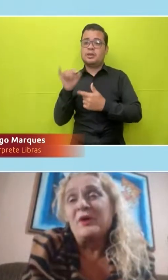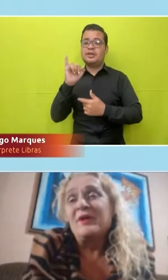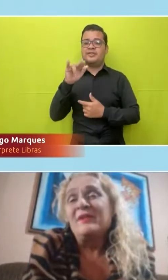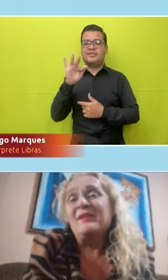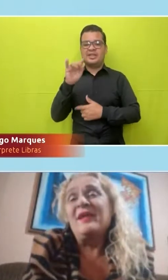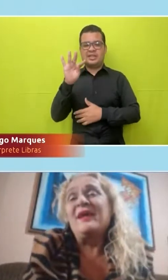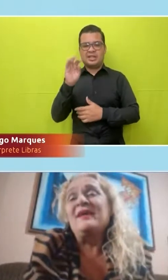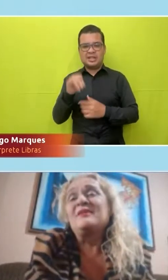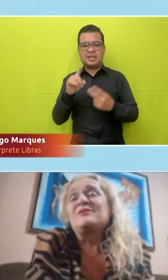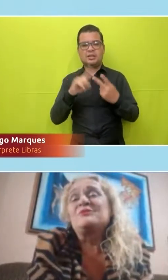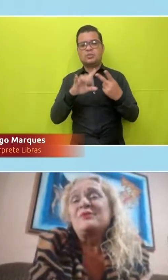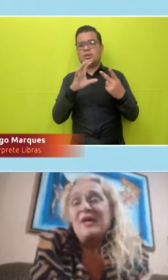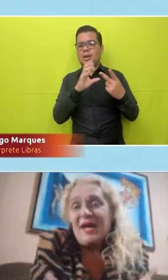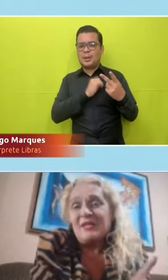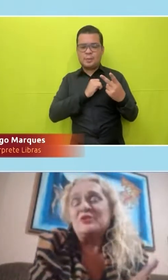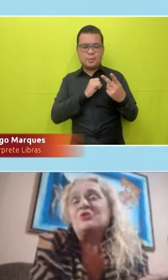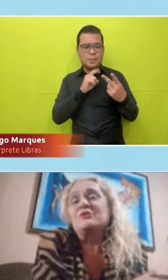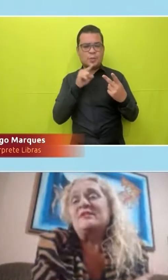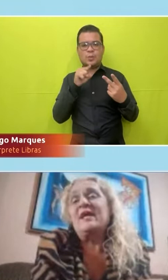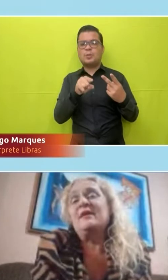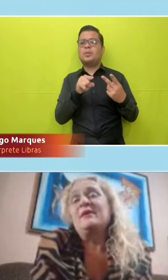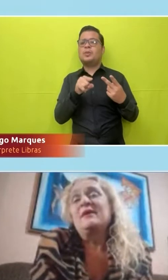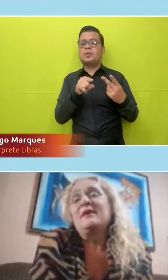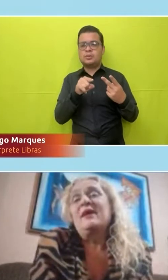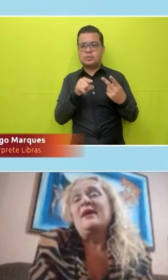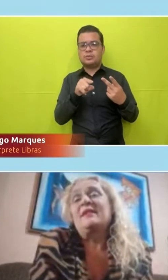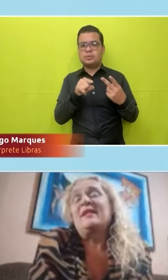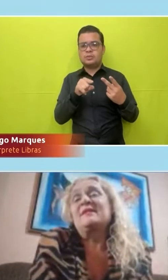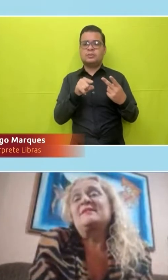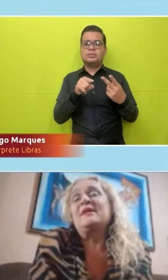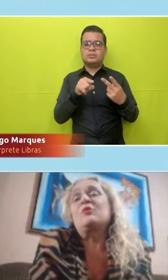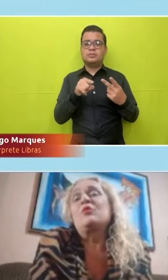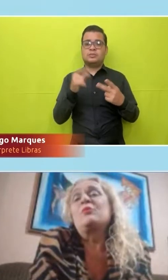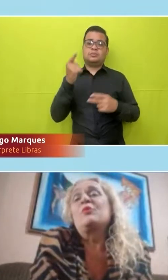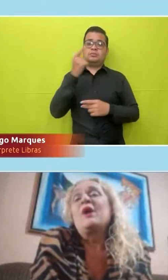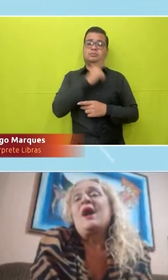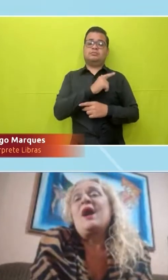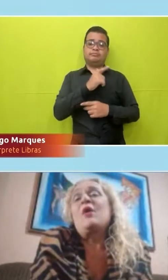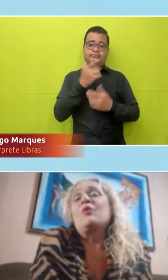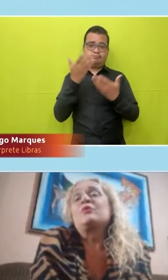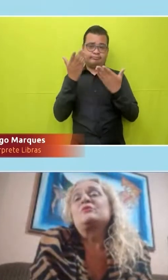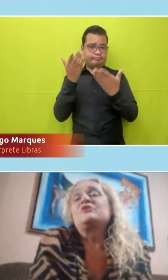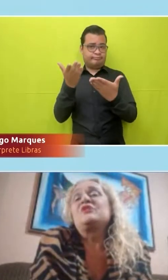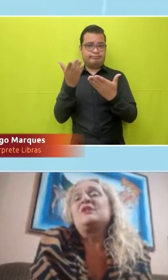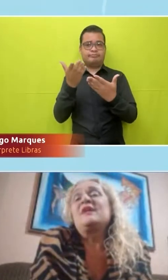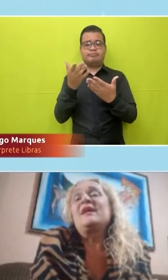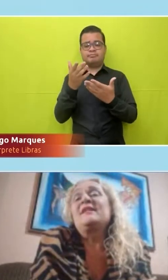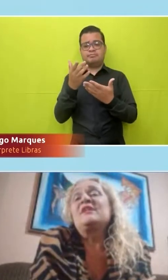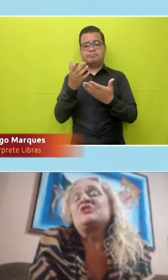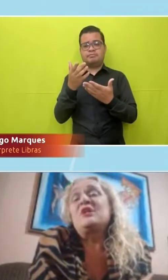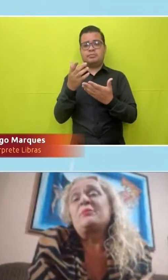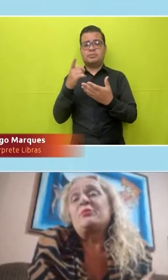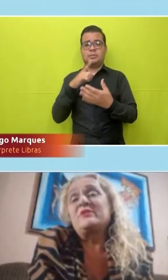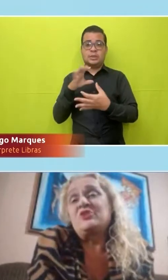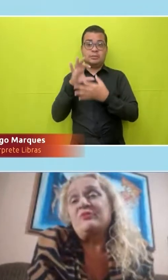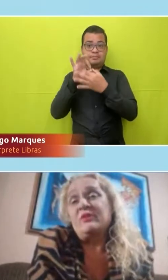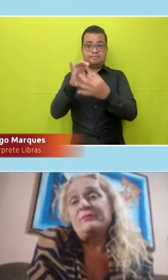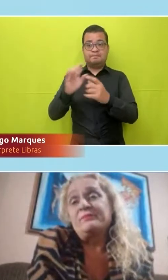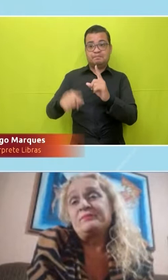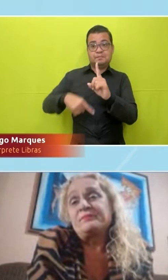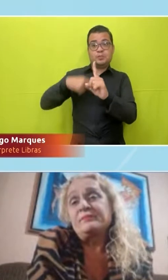amor, né? Isso a gente consegue trazer como algo de energia